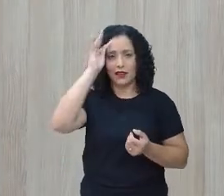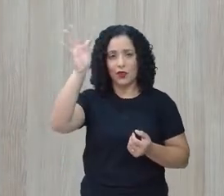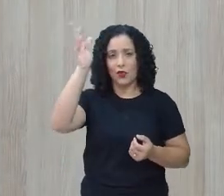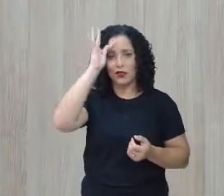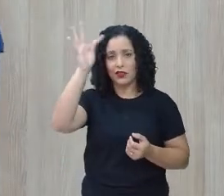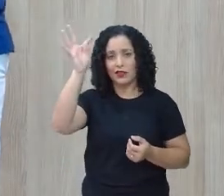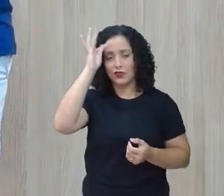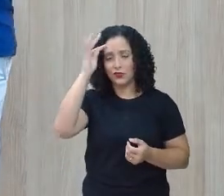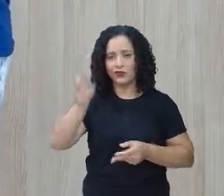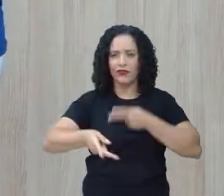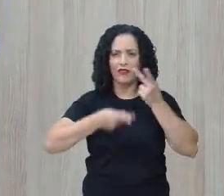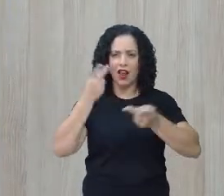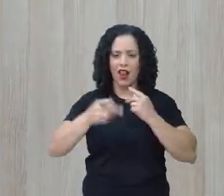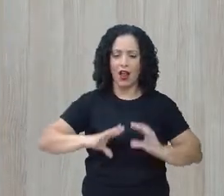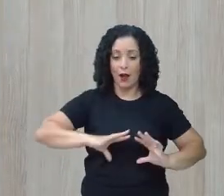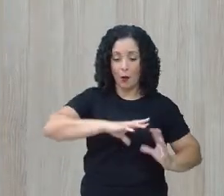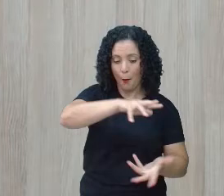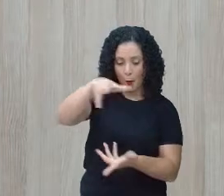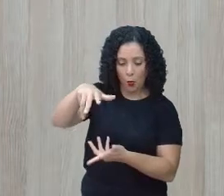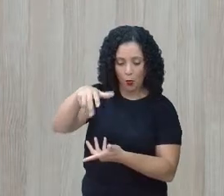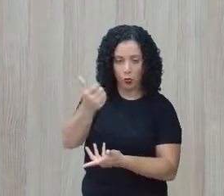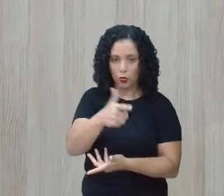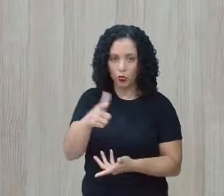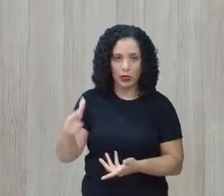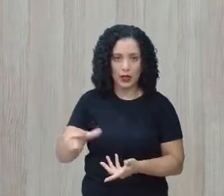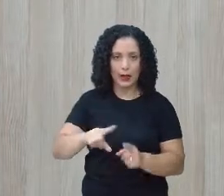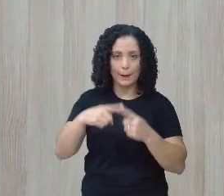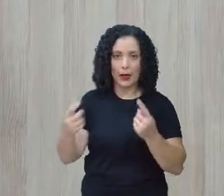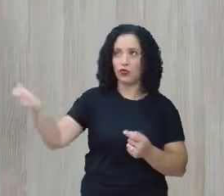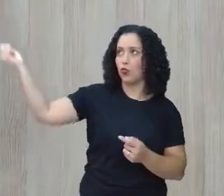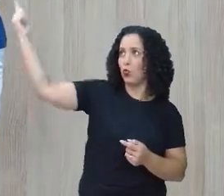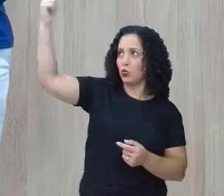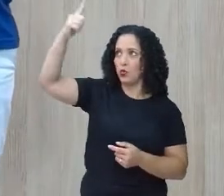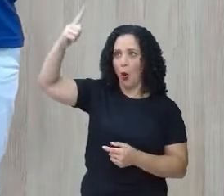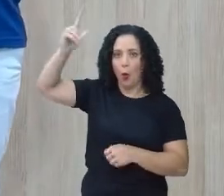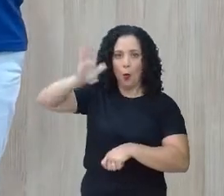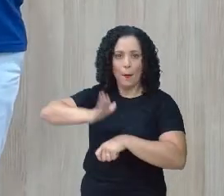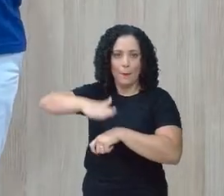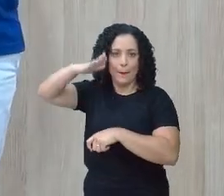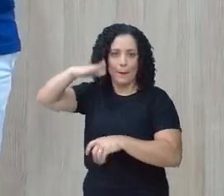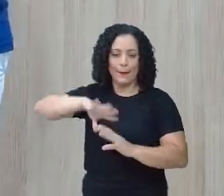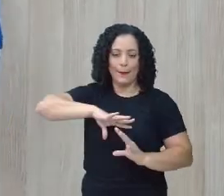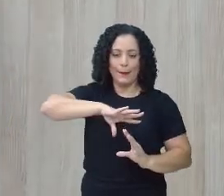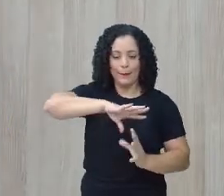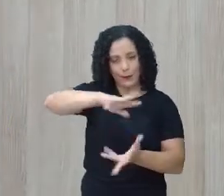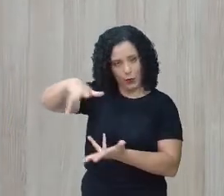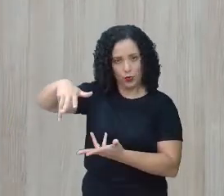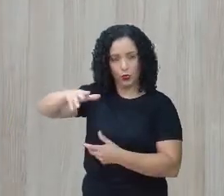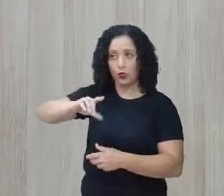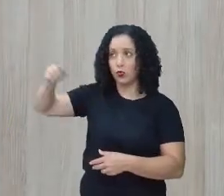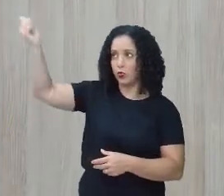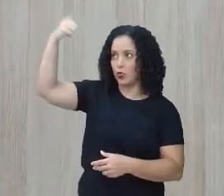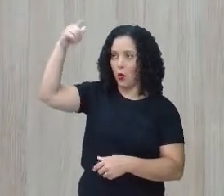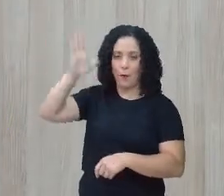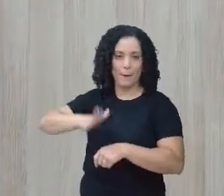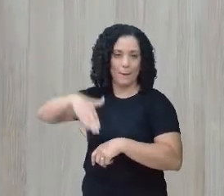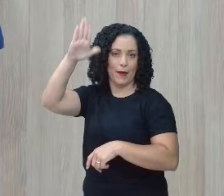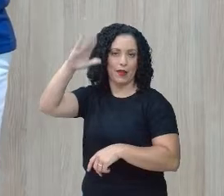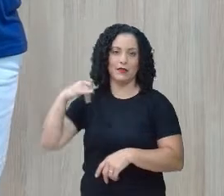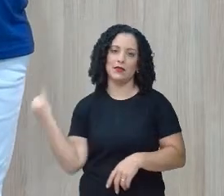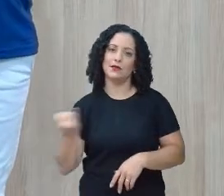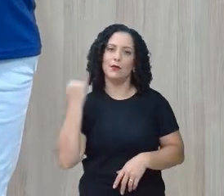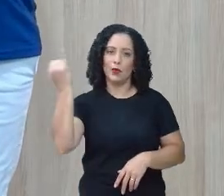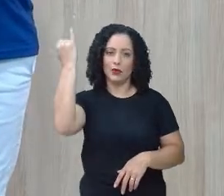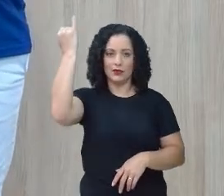não a Terra, mas o Sol era o centro do universo. Durante muito tempo se acreditava, né, que a Terra fosse o centro do